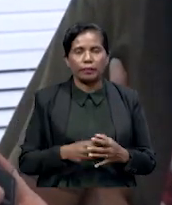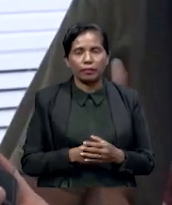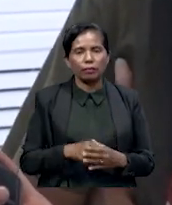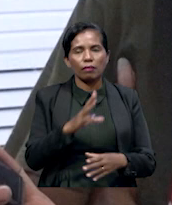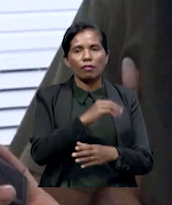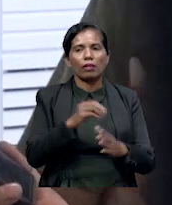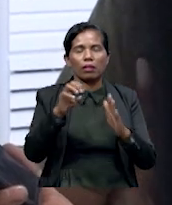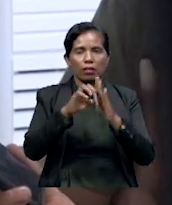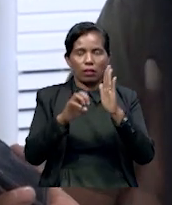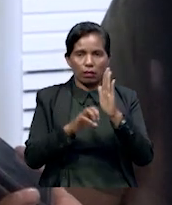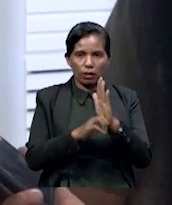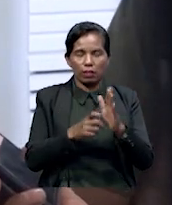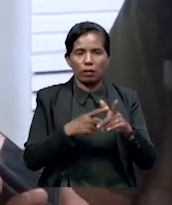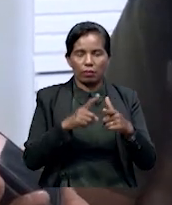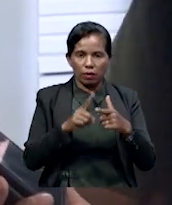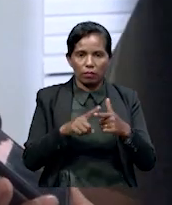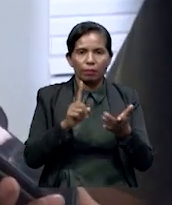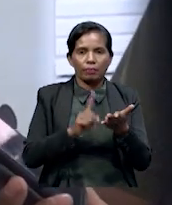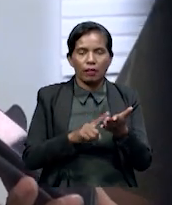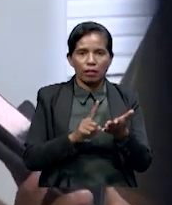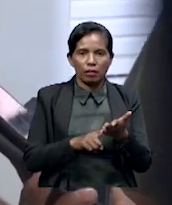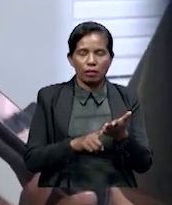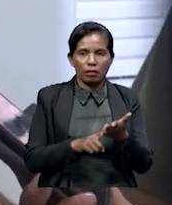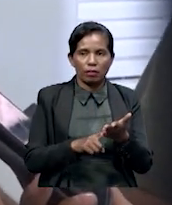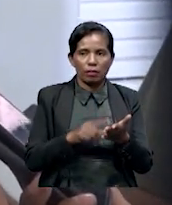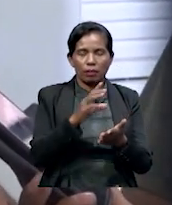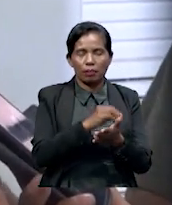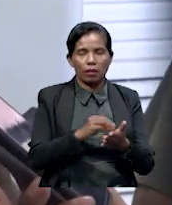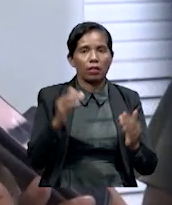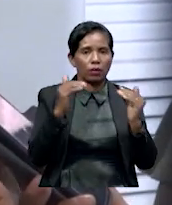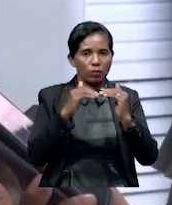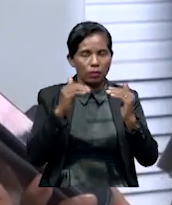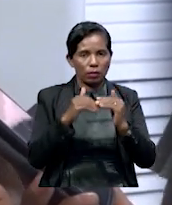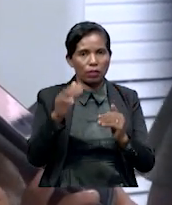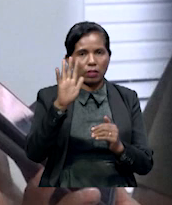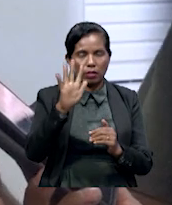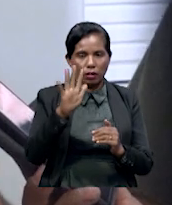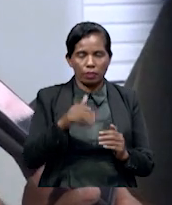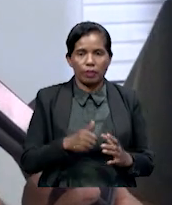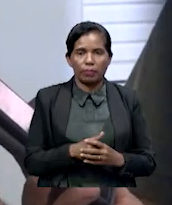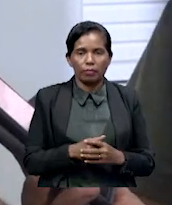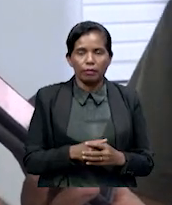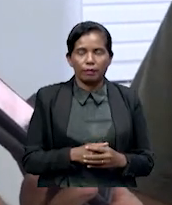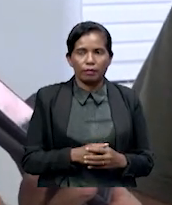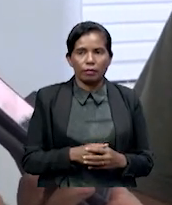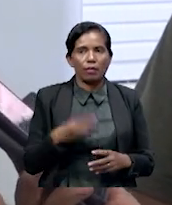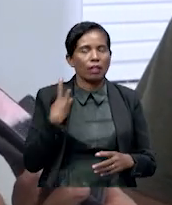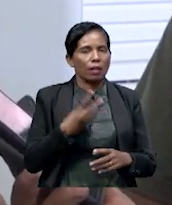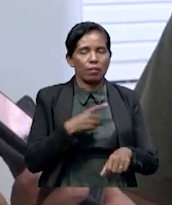Estatuto, né? E depois discussão ba tese, quinto Congresso União, né? A mi tempo